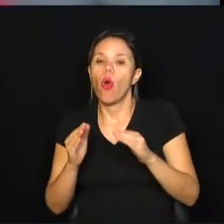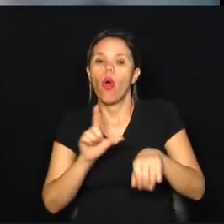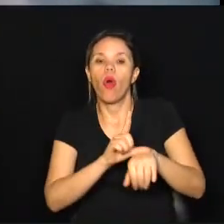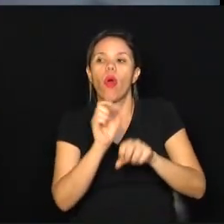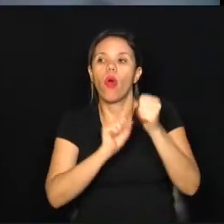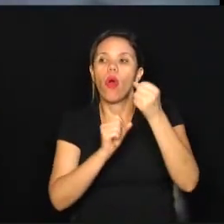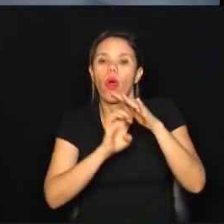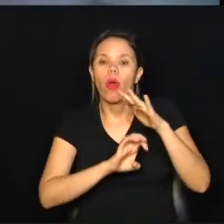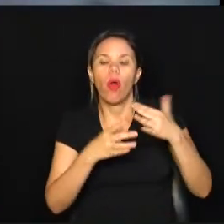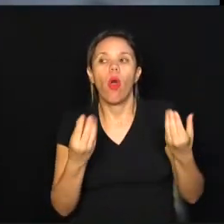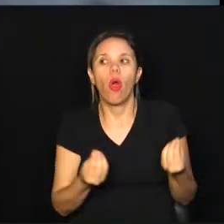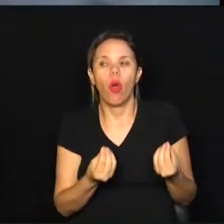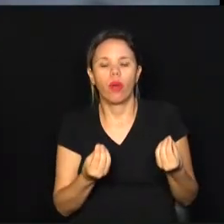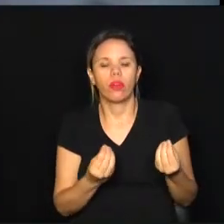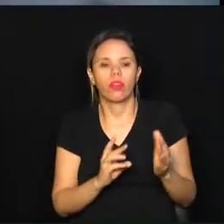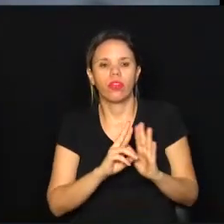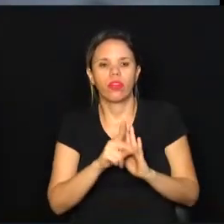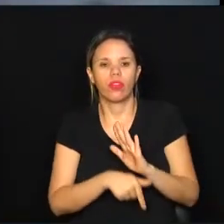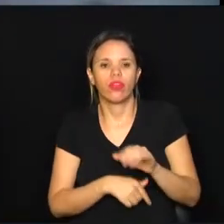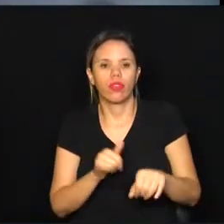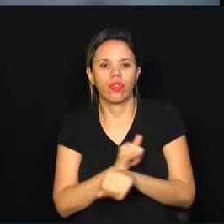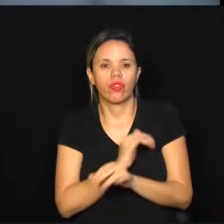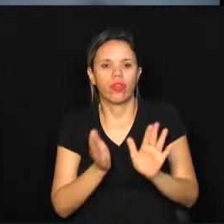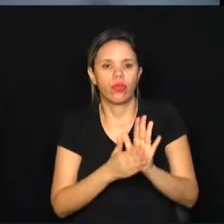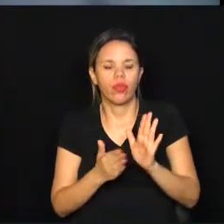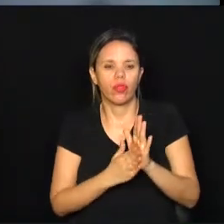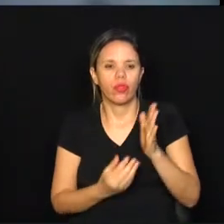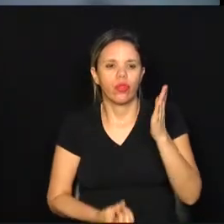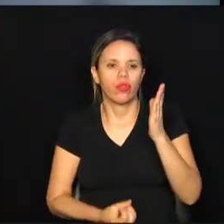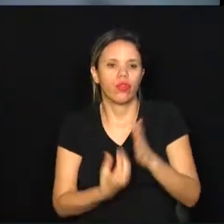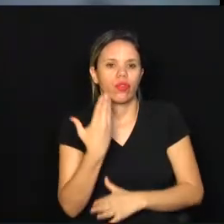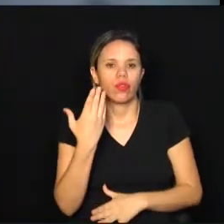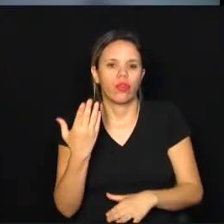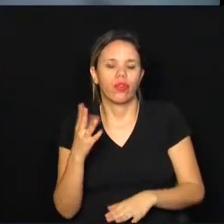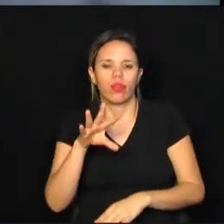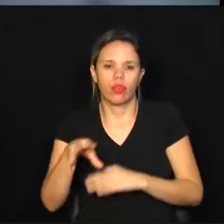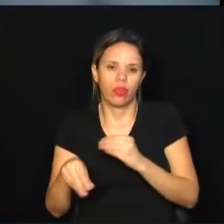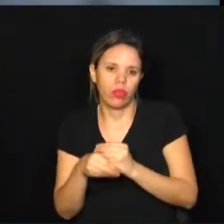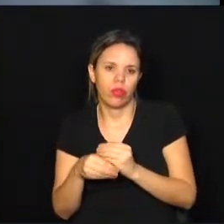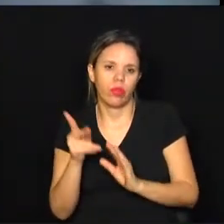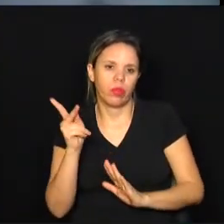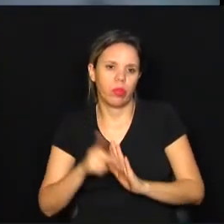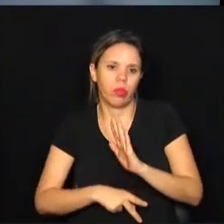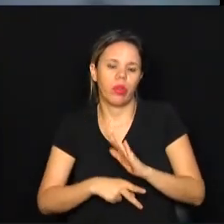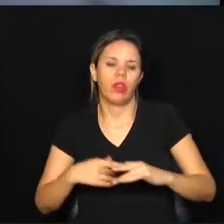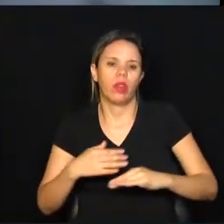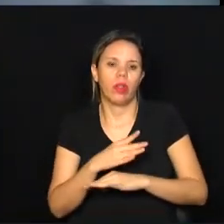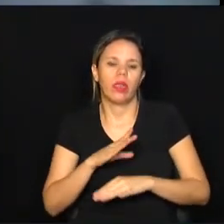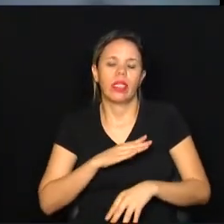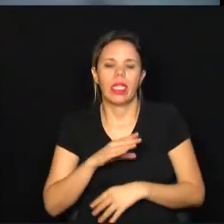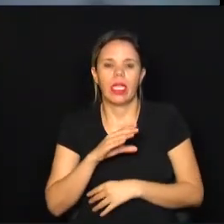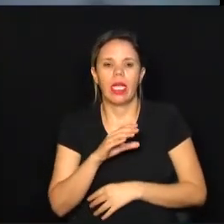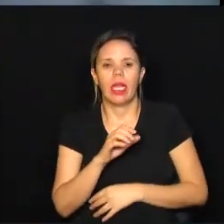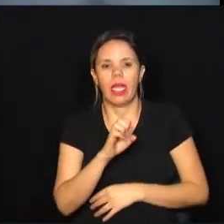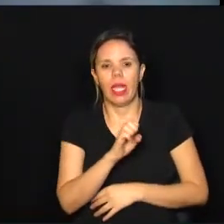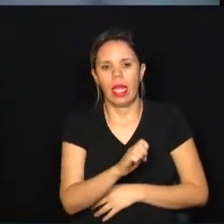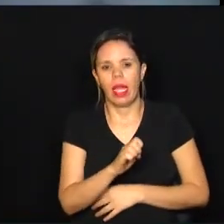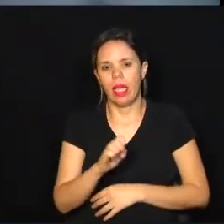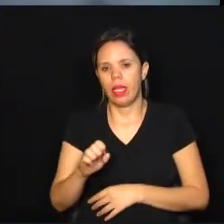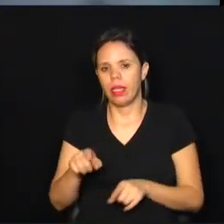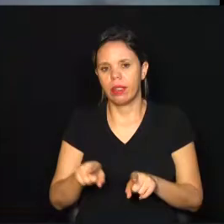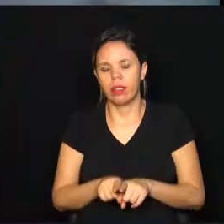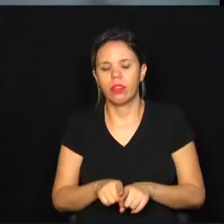uma série de dispositivos, né? A gente propôs criar uma série de dispositivos no plano diretor. As ZEIs, por exemplo, né? Zonas especiais de